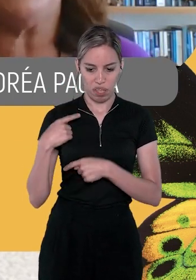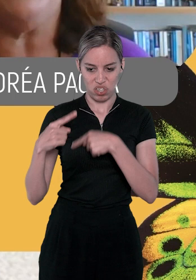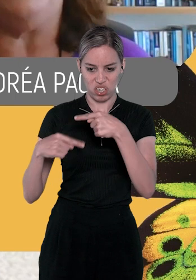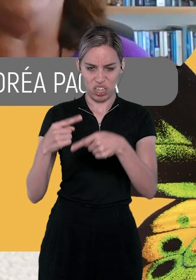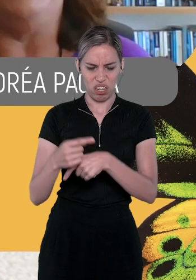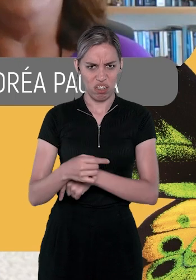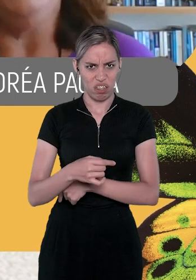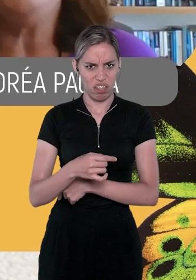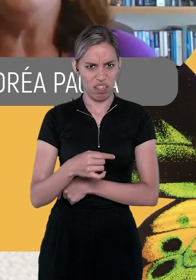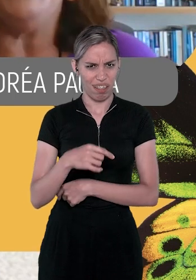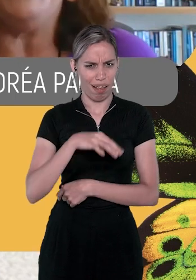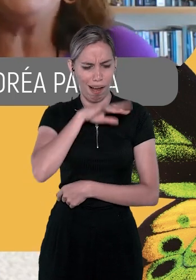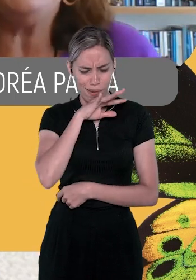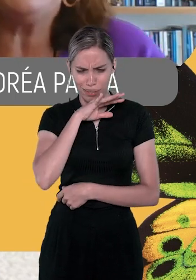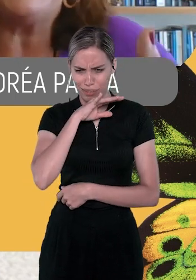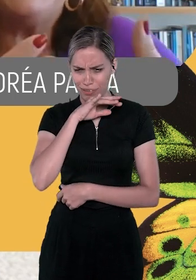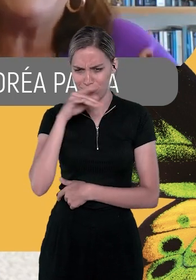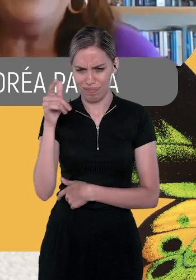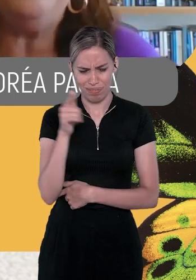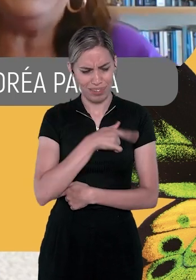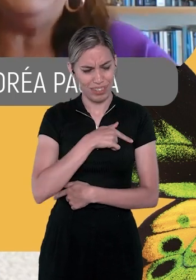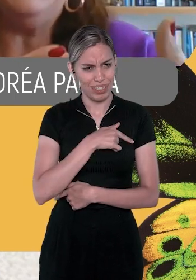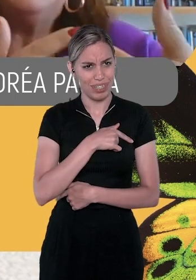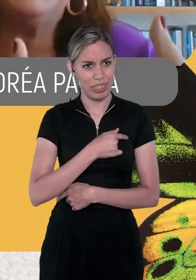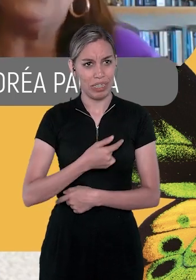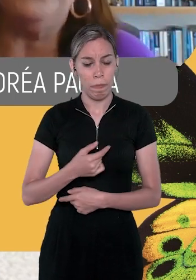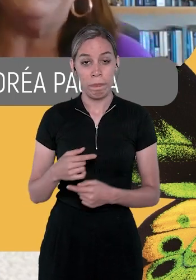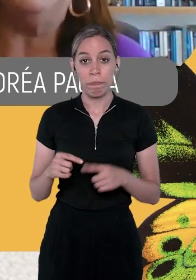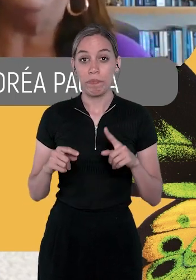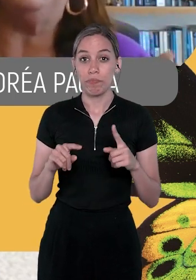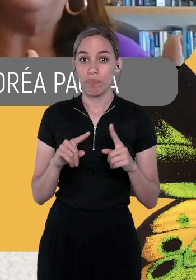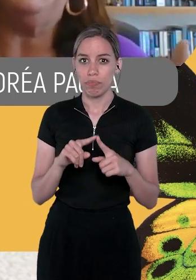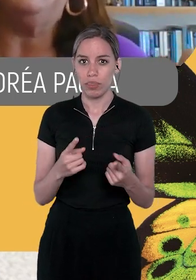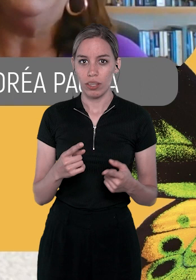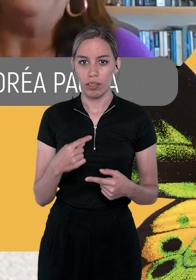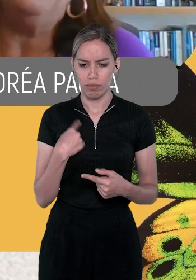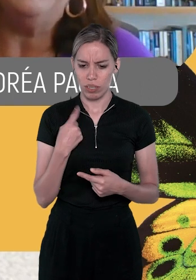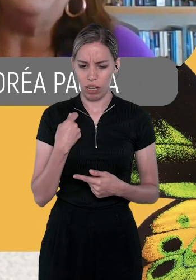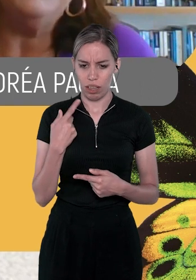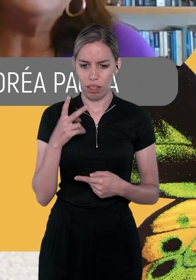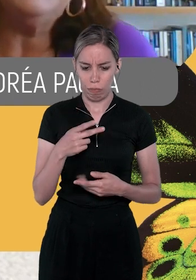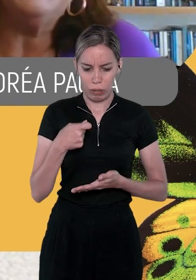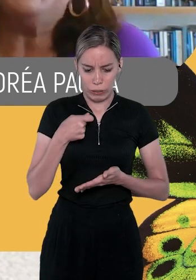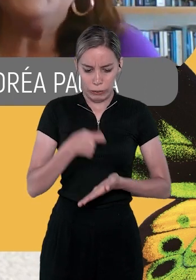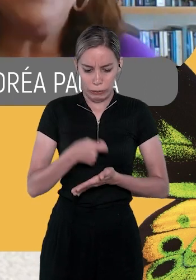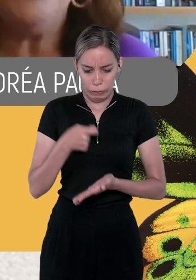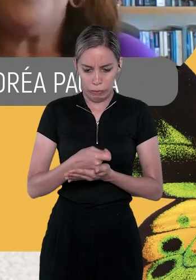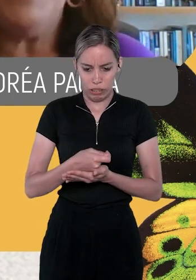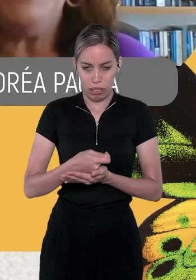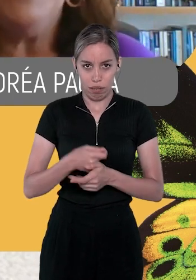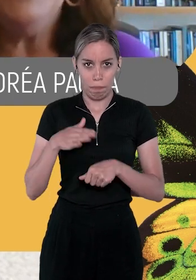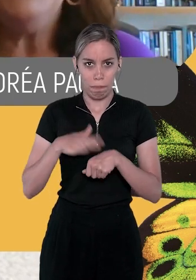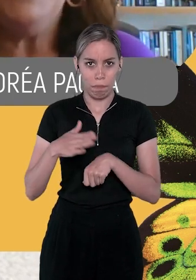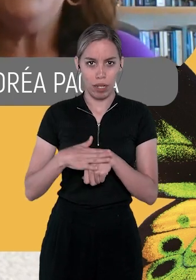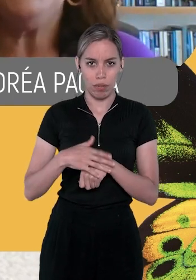anos 60. Então, a gente está sempre se cobrando alguma coisa que a gente nunca